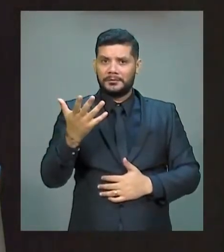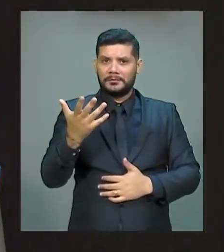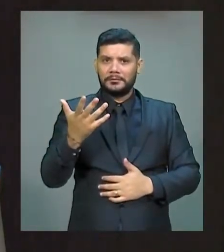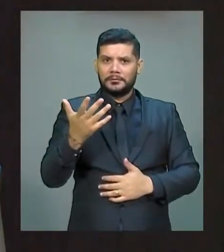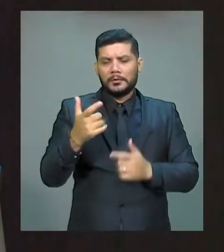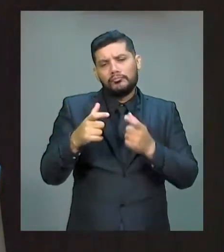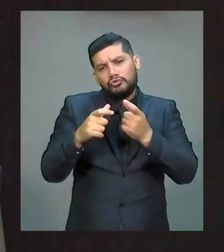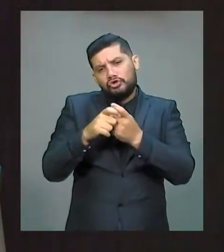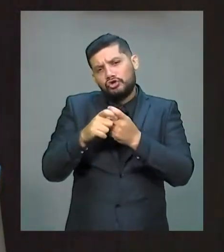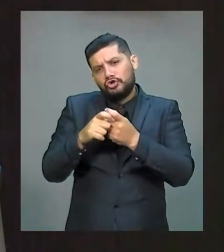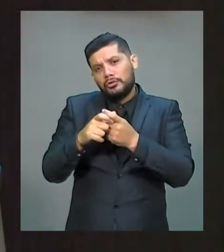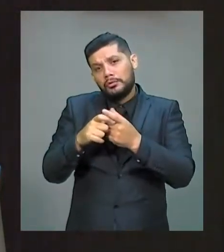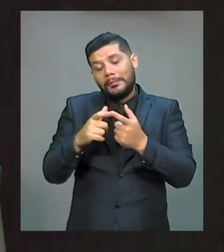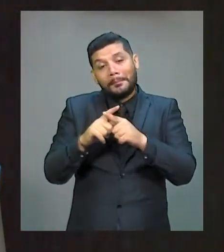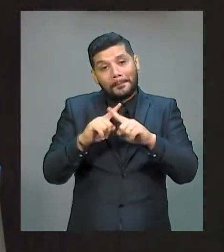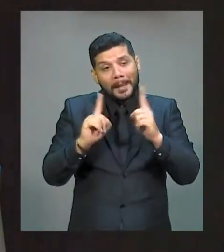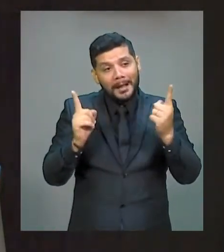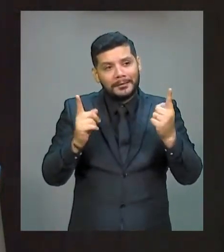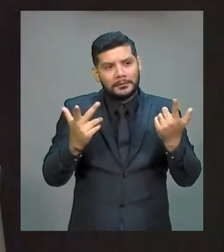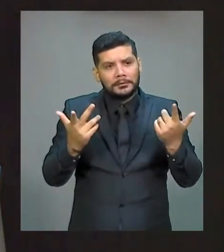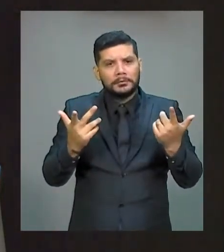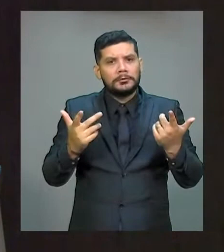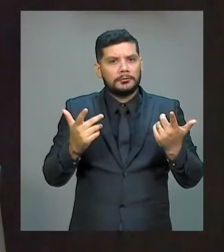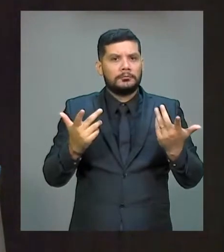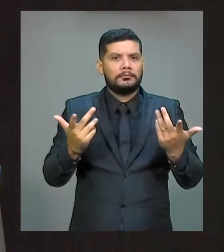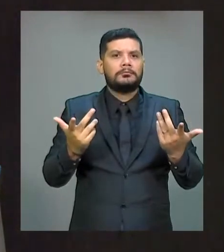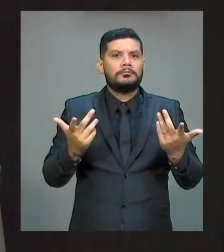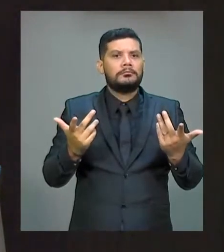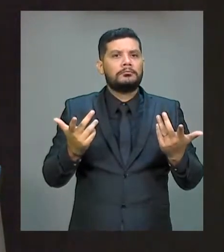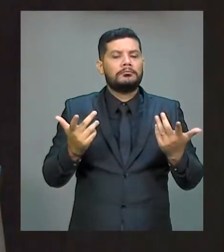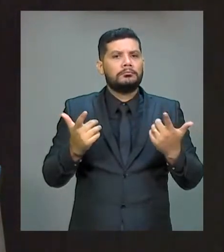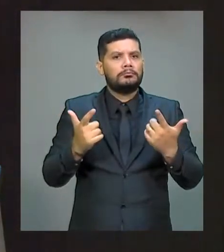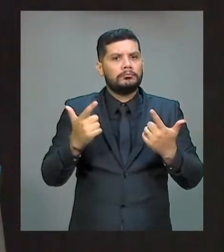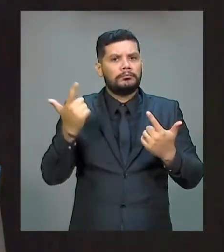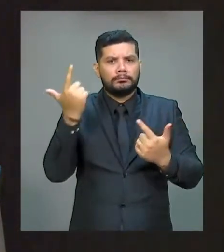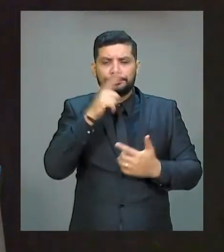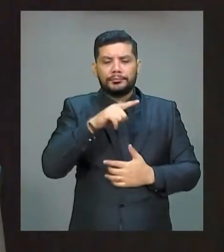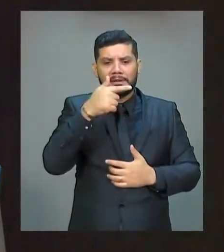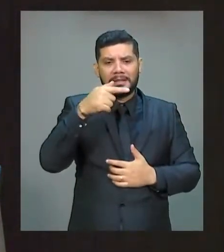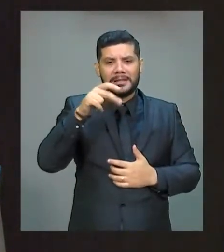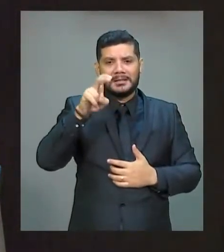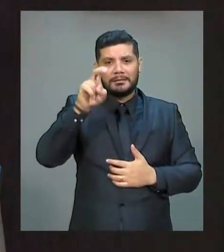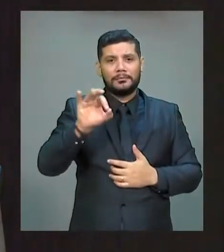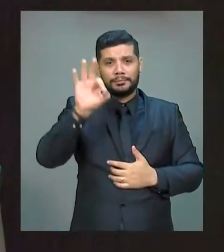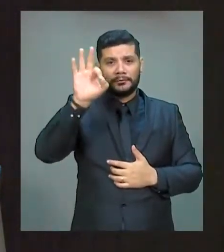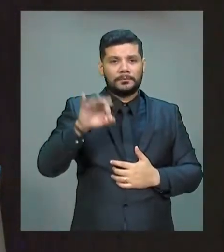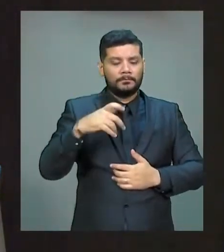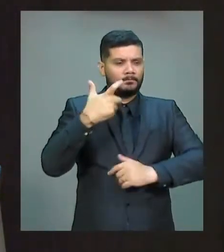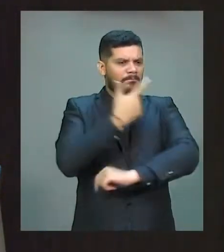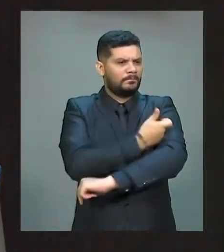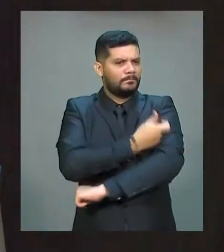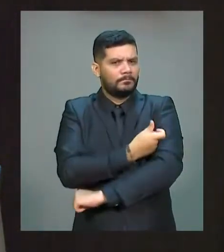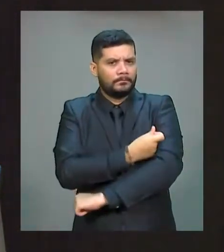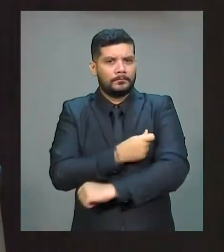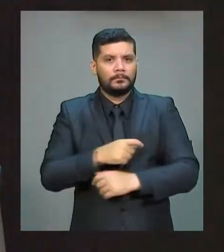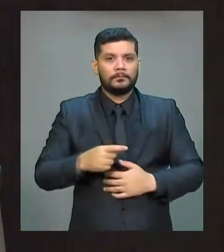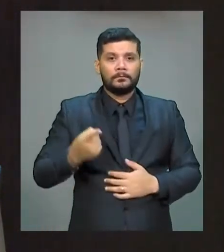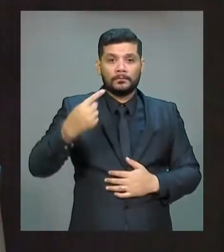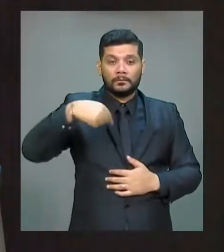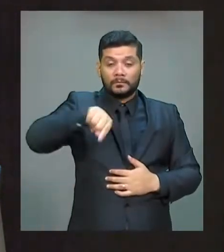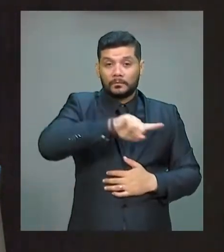mas proporcionalmente, já vacinou 75% da sua população. Nós somos